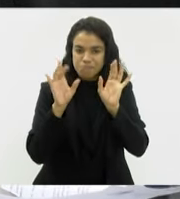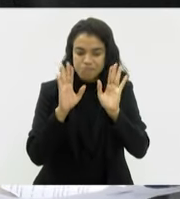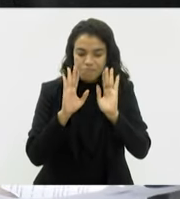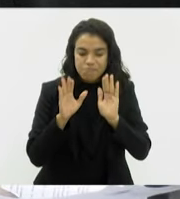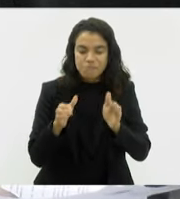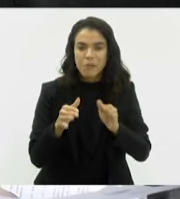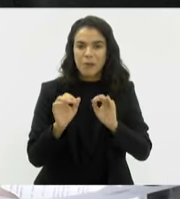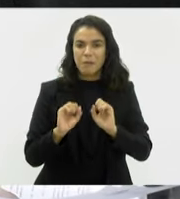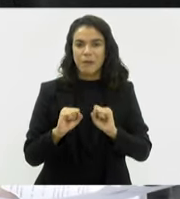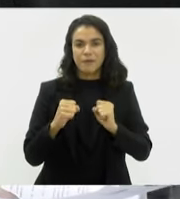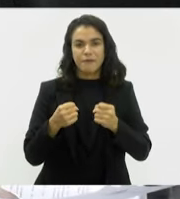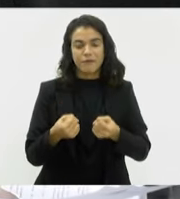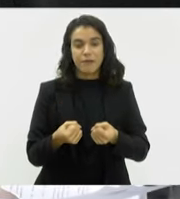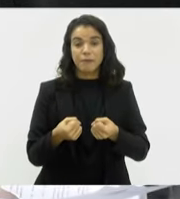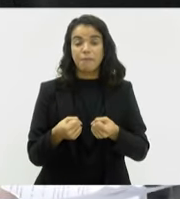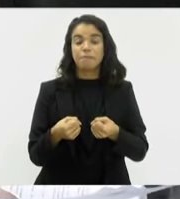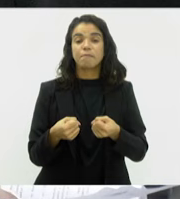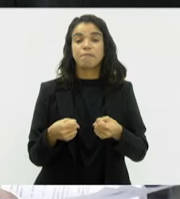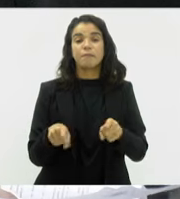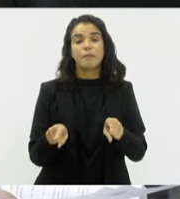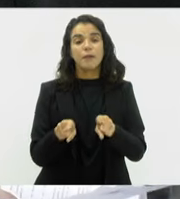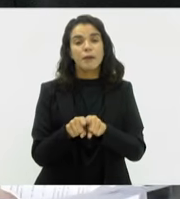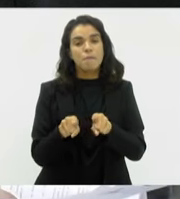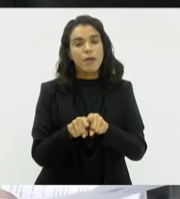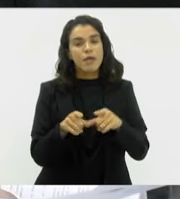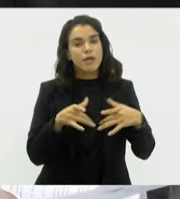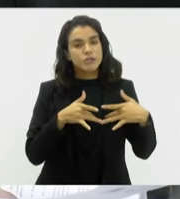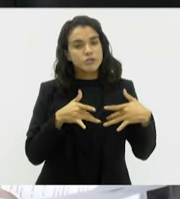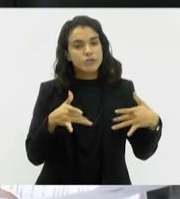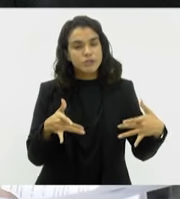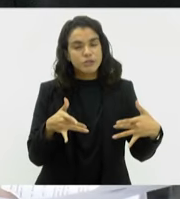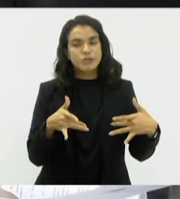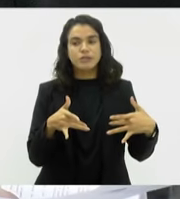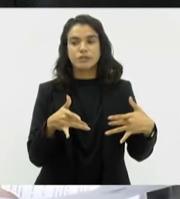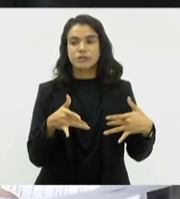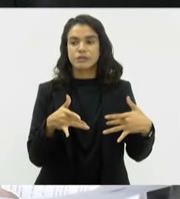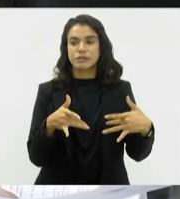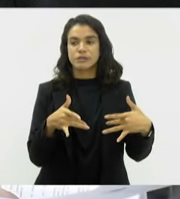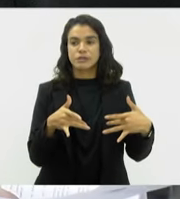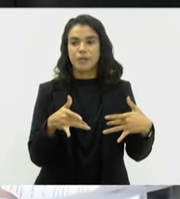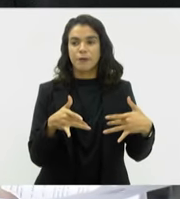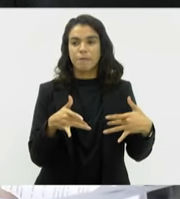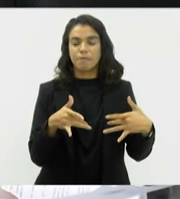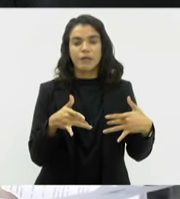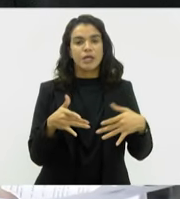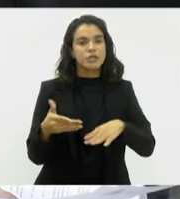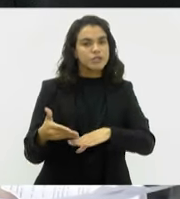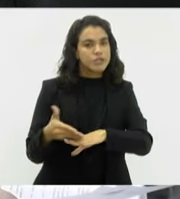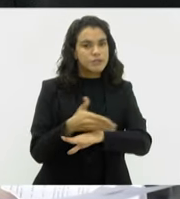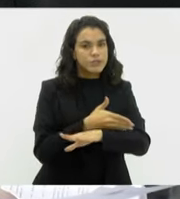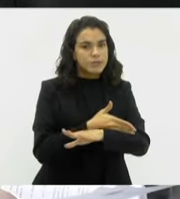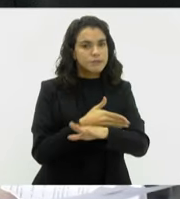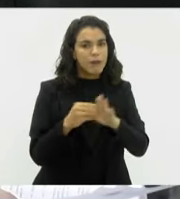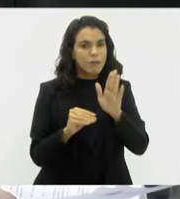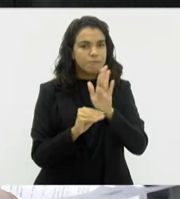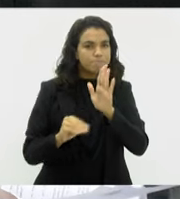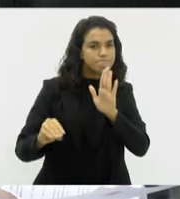a defesa, a gente tem tido, inclusive, a gentileza e a deferência de antecipar a pauta.